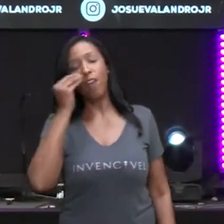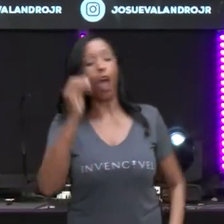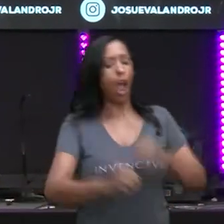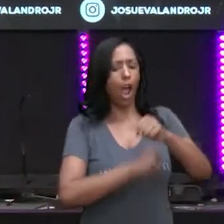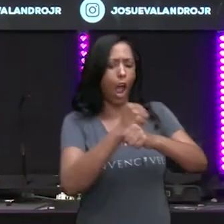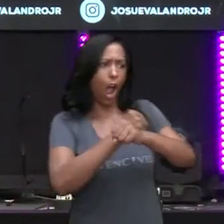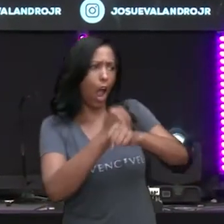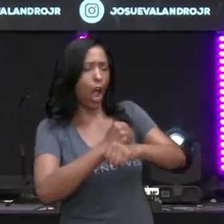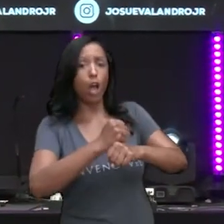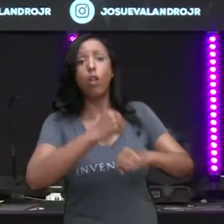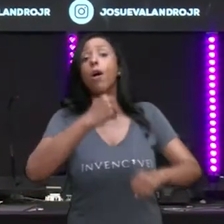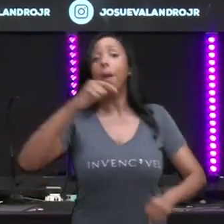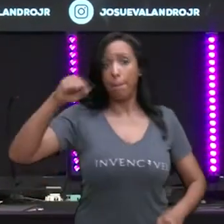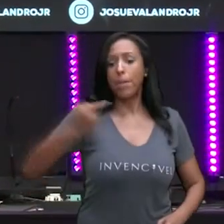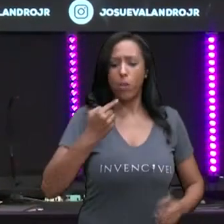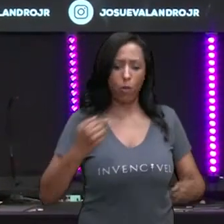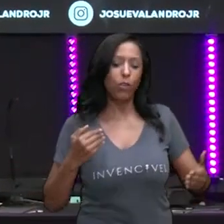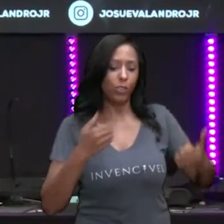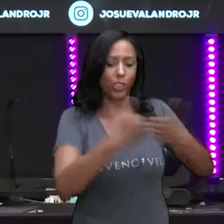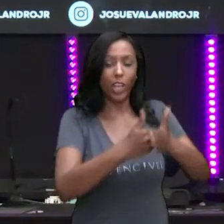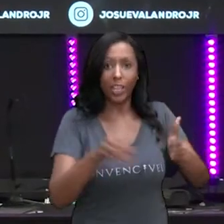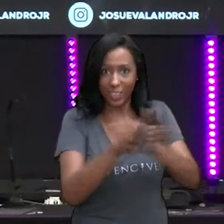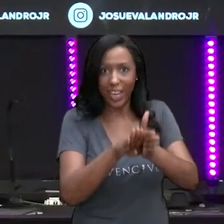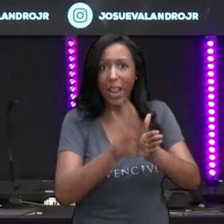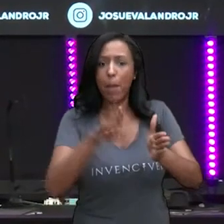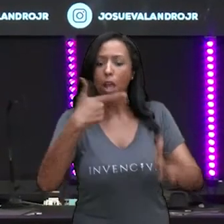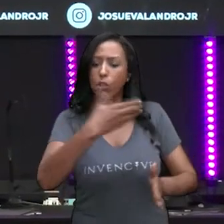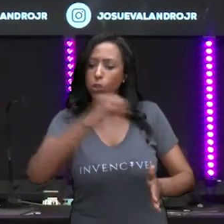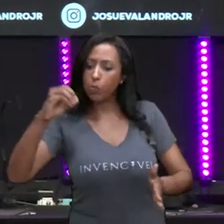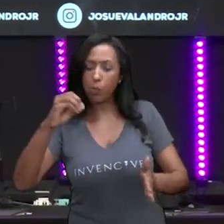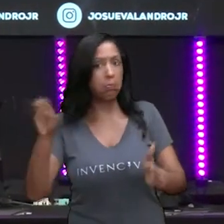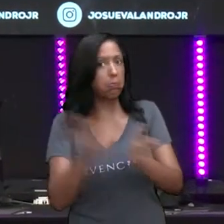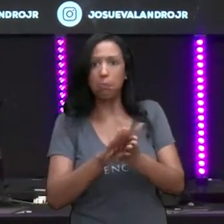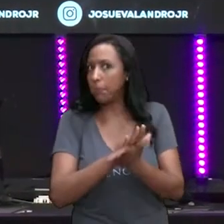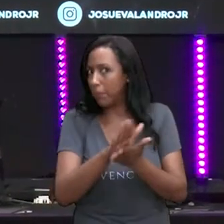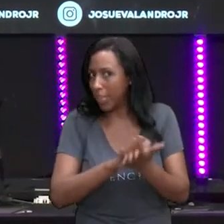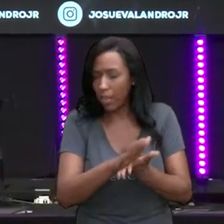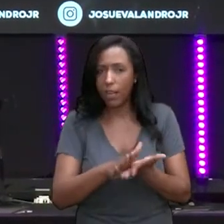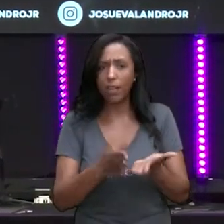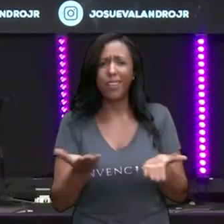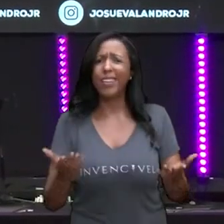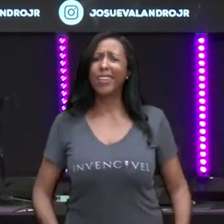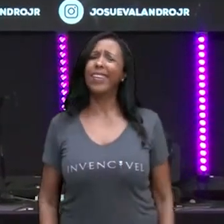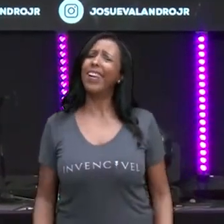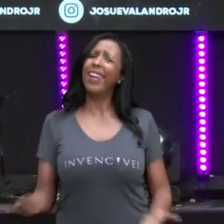Bíblia diz, que Bíblia? Que Bíblia, gente? Isso aí deve ser atrás de caminhão. Aquelas frases de